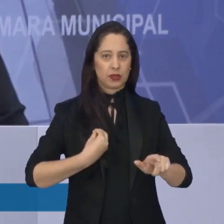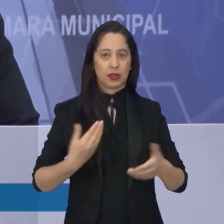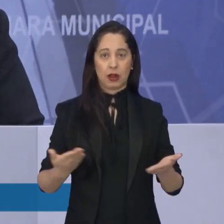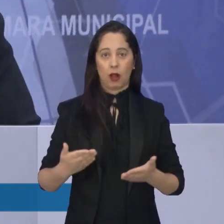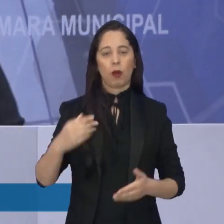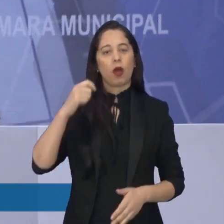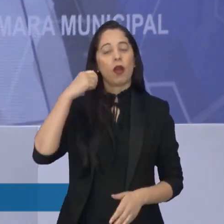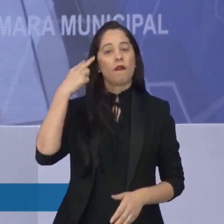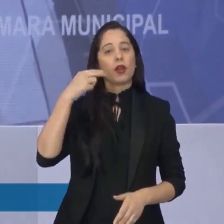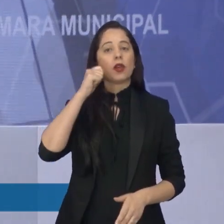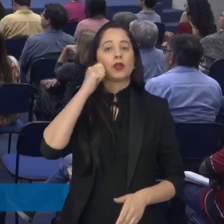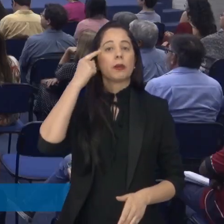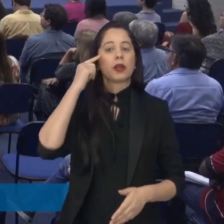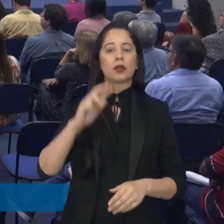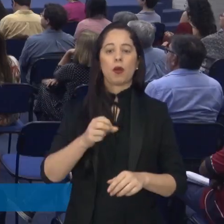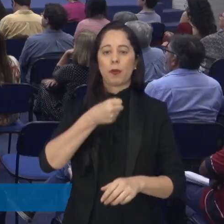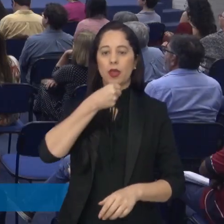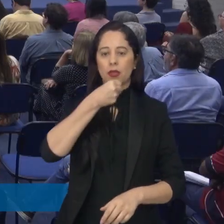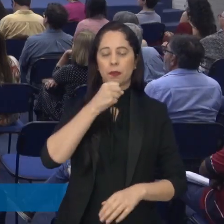Amélia.